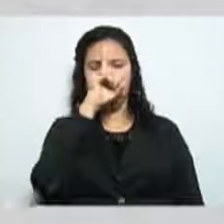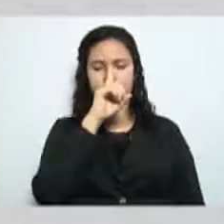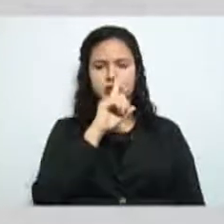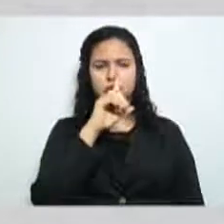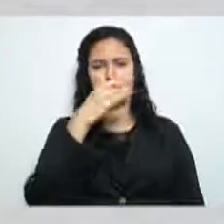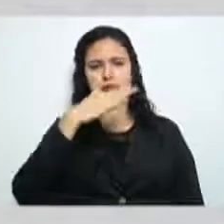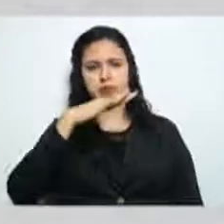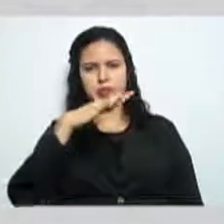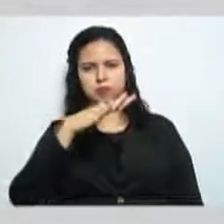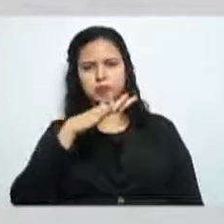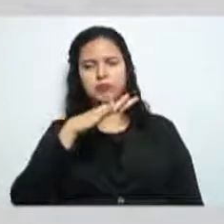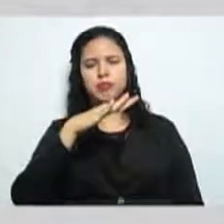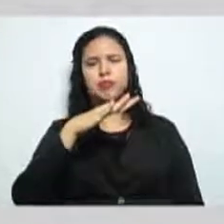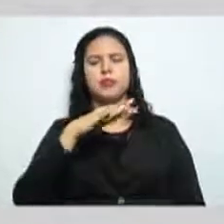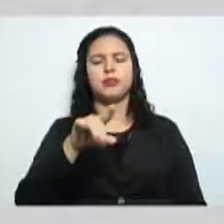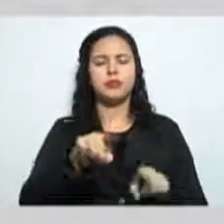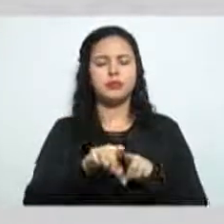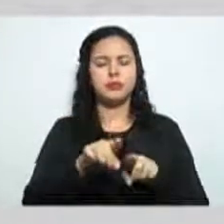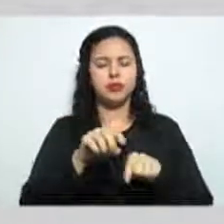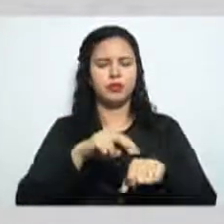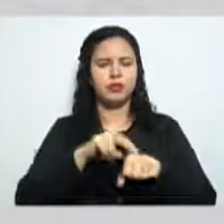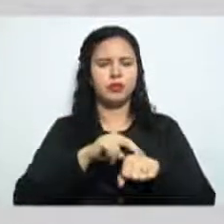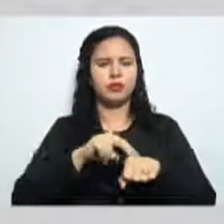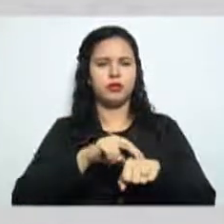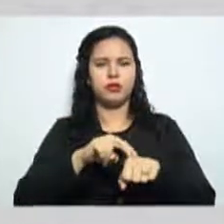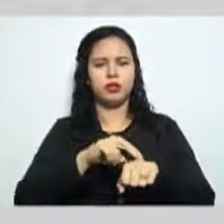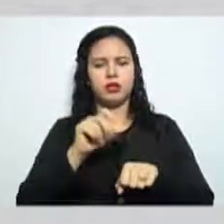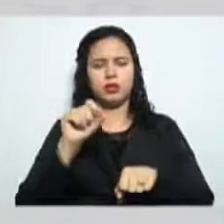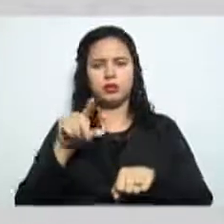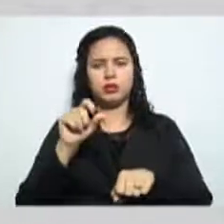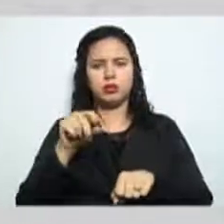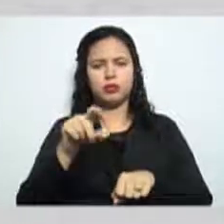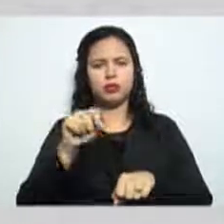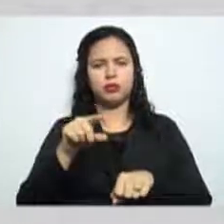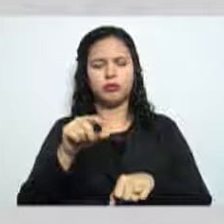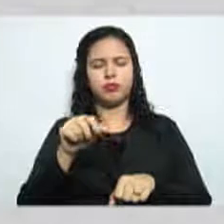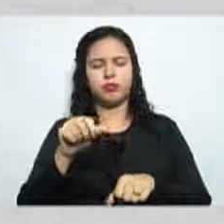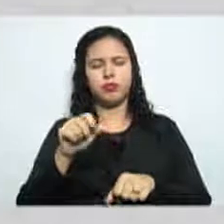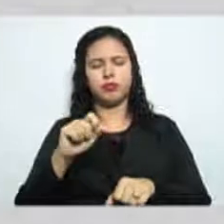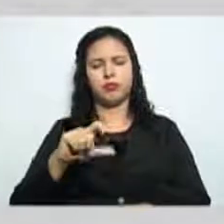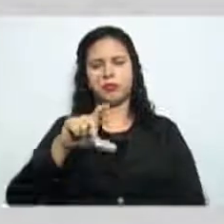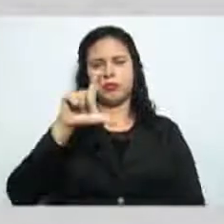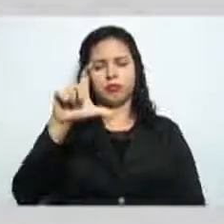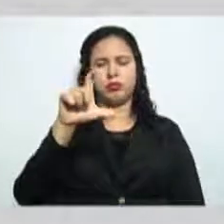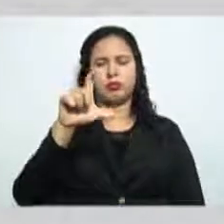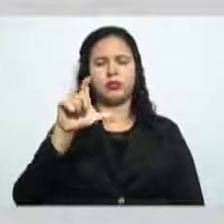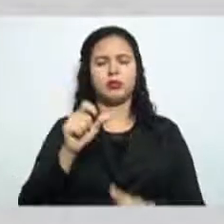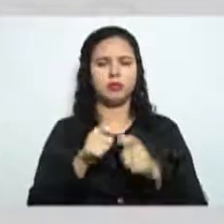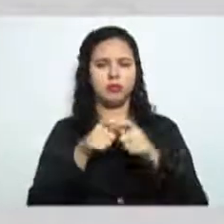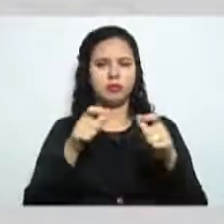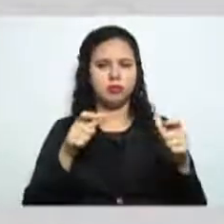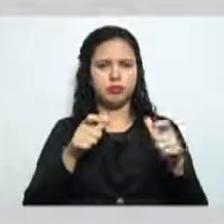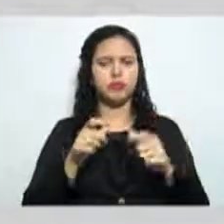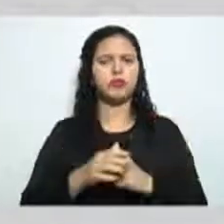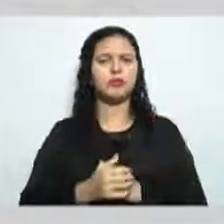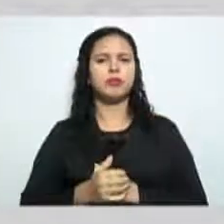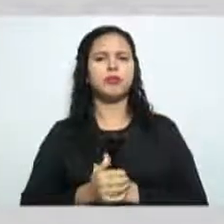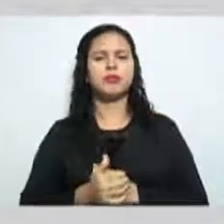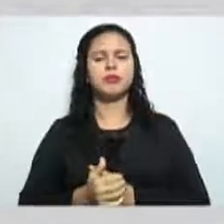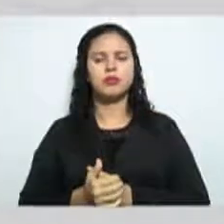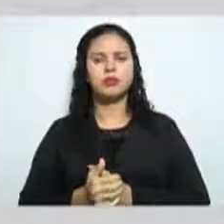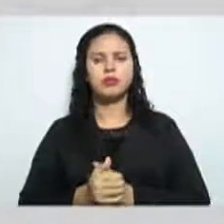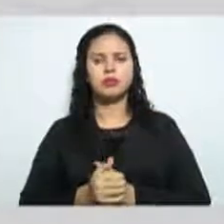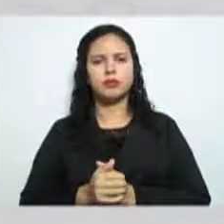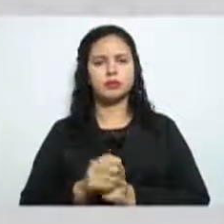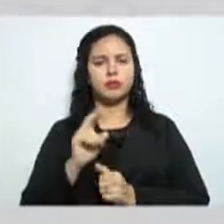nível médio, em verde ou azul ele está, respectivamente, alto em verde e muito alto em azul. Quando a gente vê